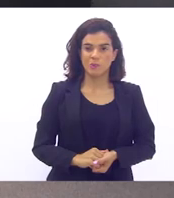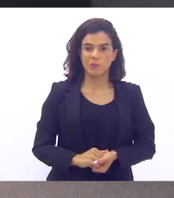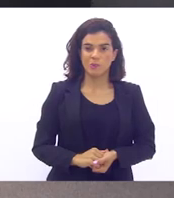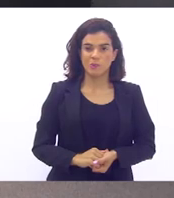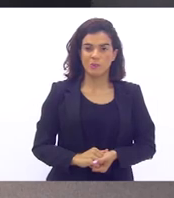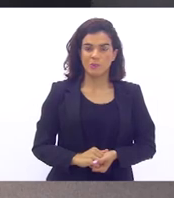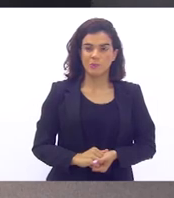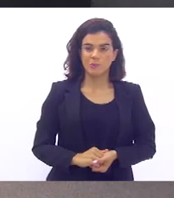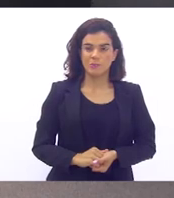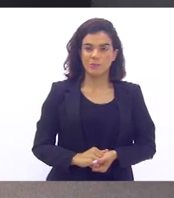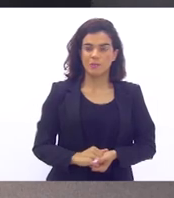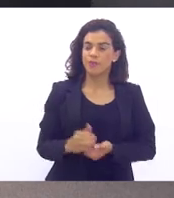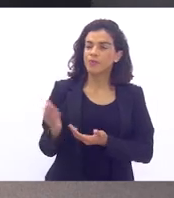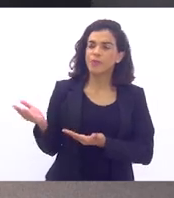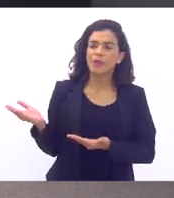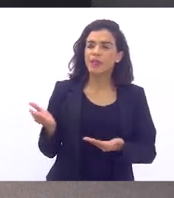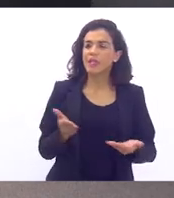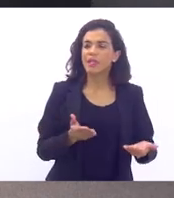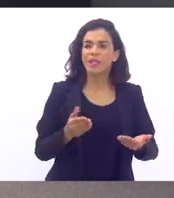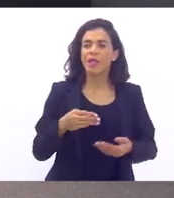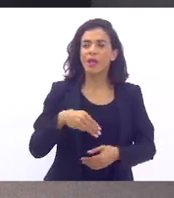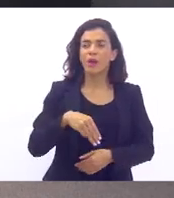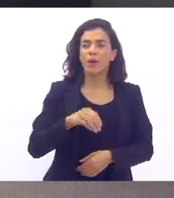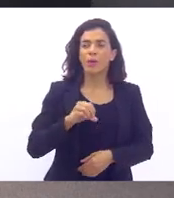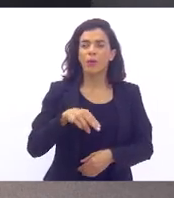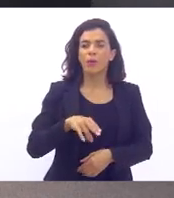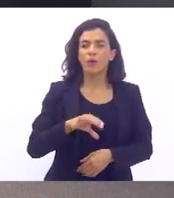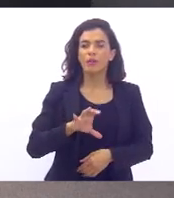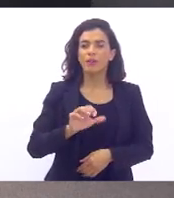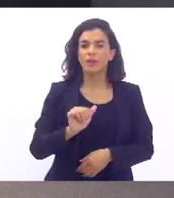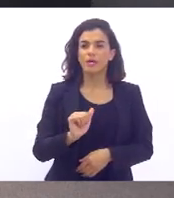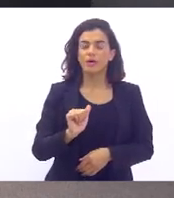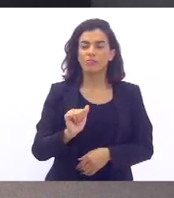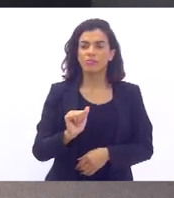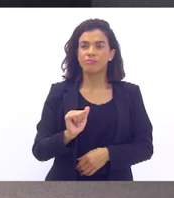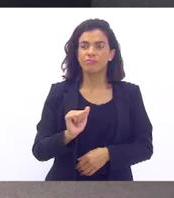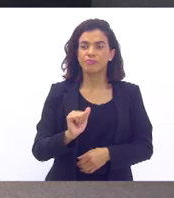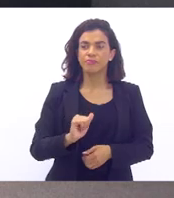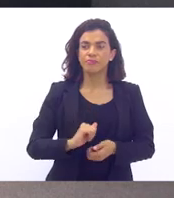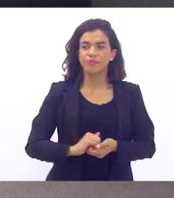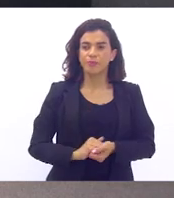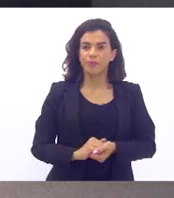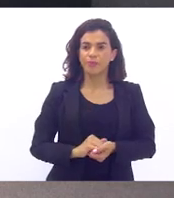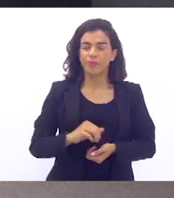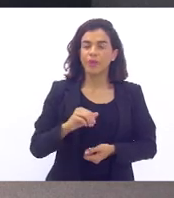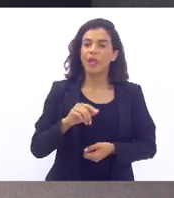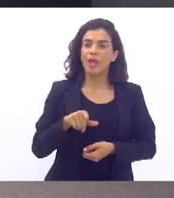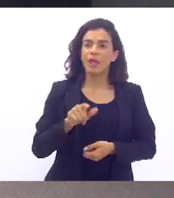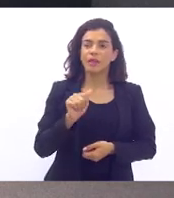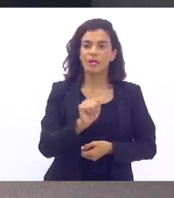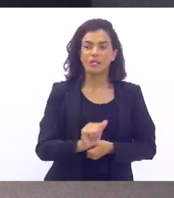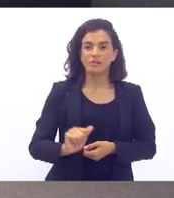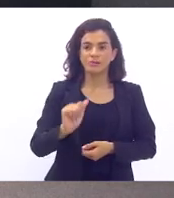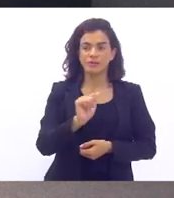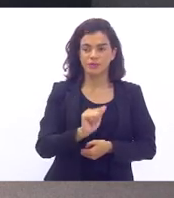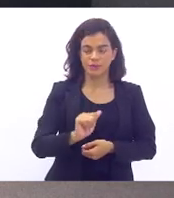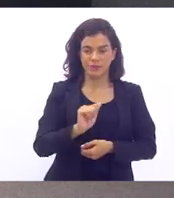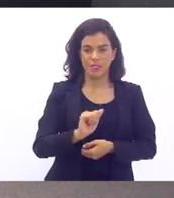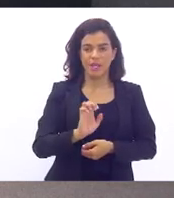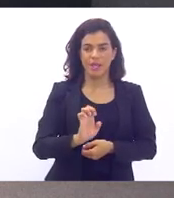vou chamar Cadê a Mônica chamar Mônica para compor a mesa conosco aqui A Mônica é da associação de